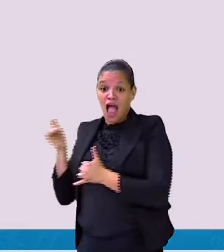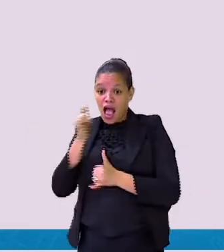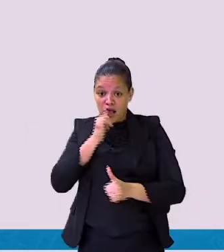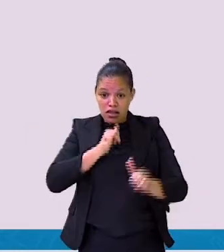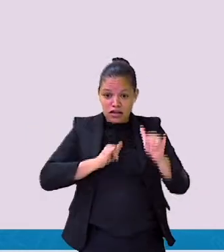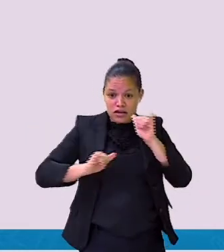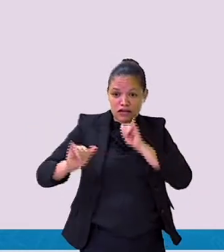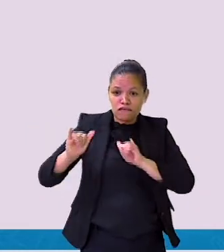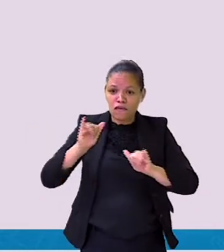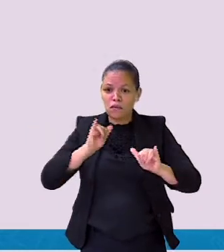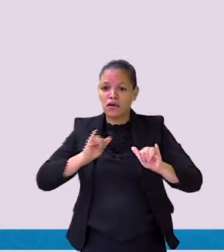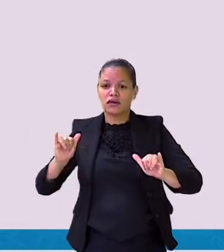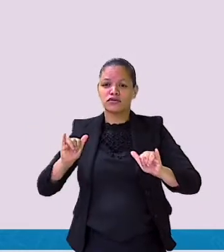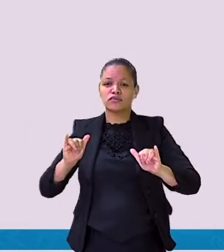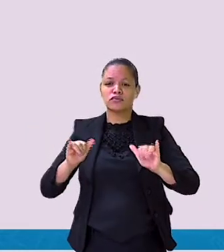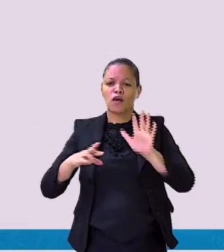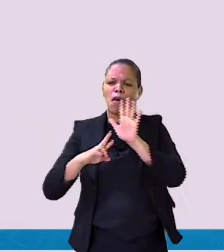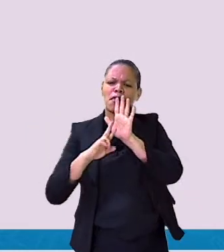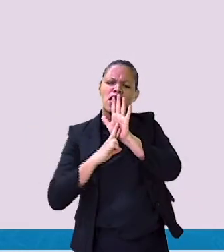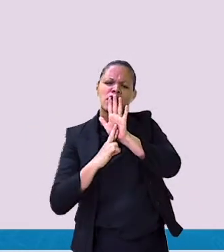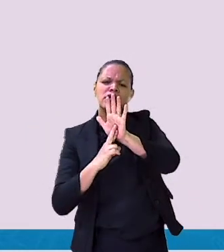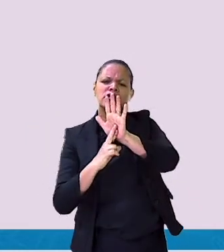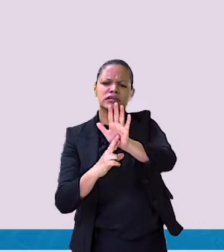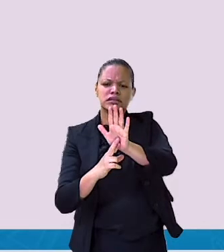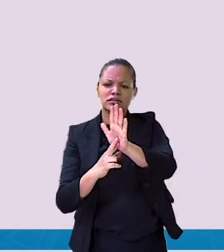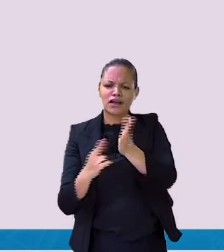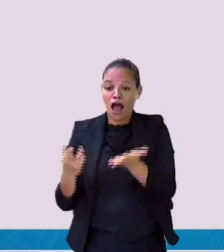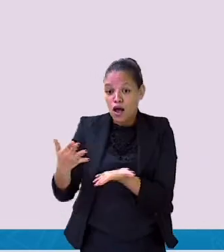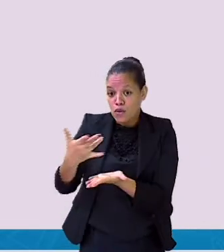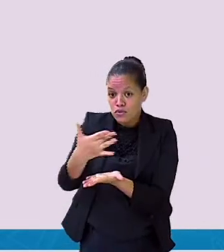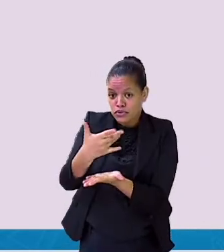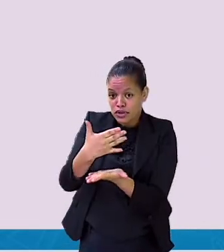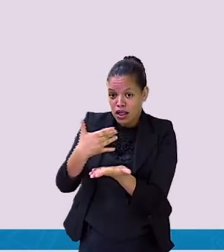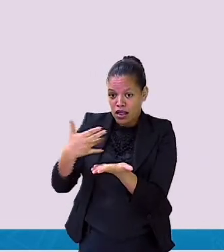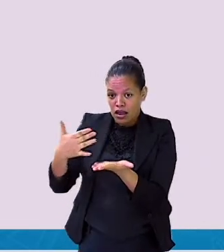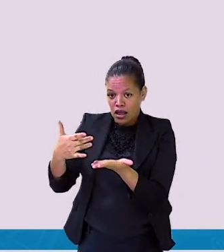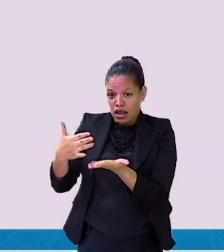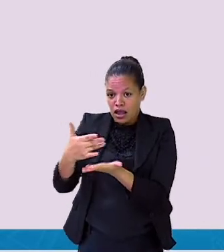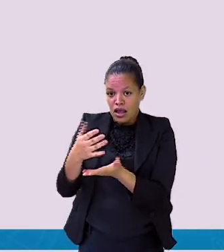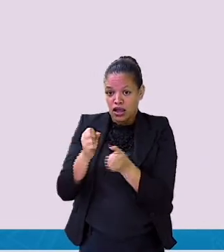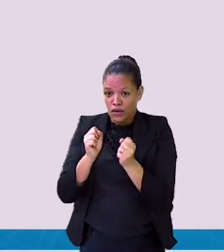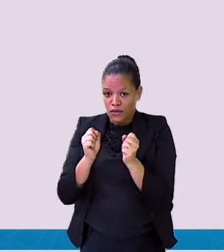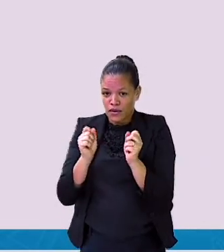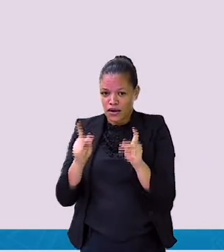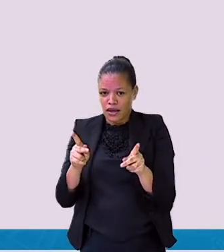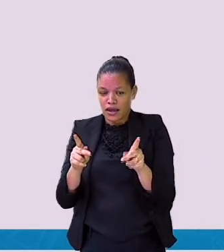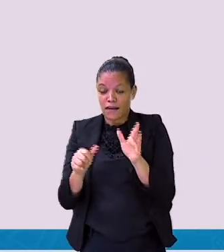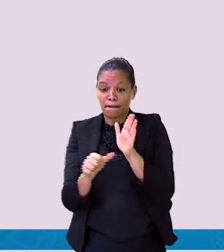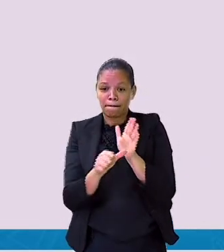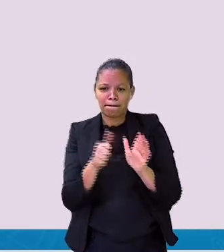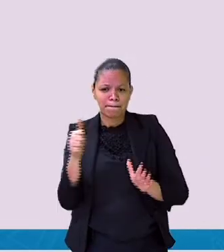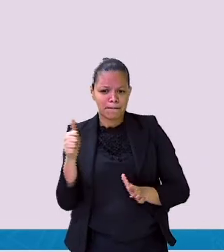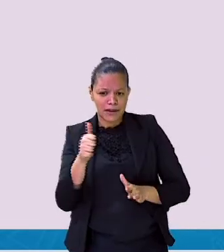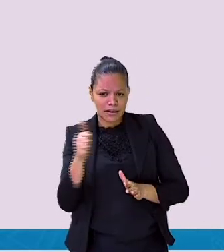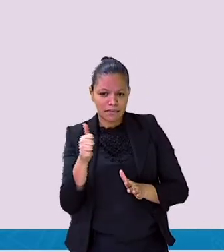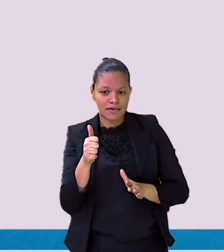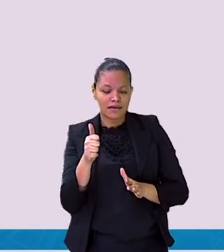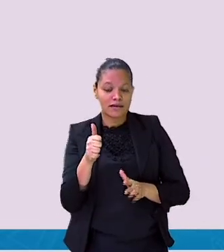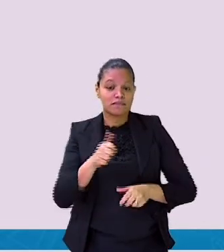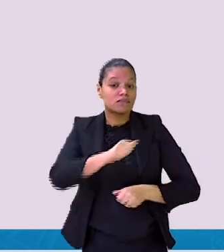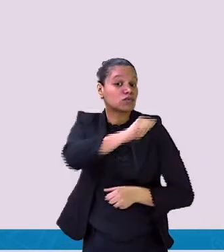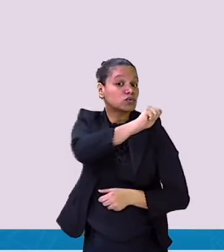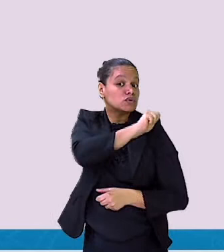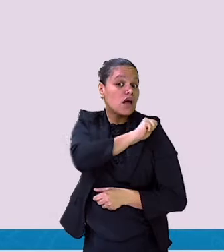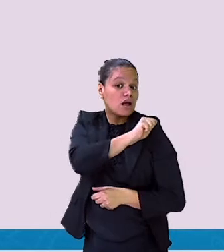registrar os dados conforme enunciado. Primeiro, os alunos do terceiro ano fizeram